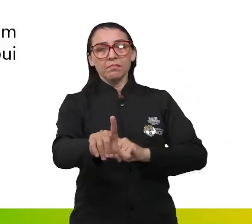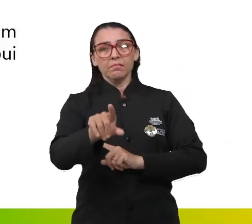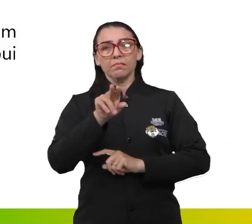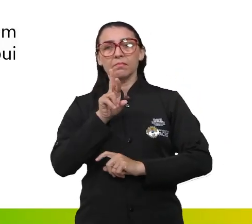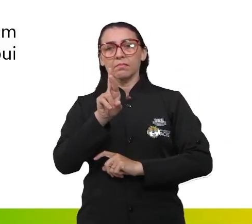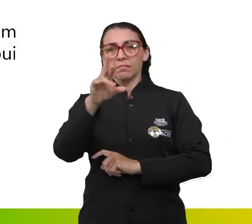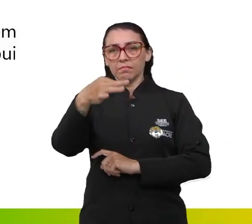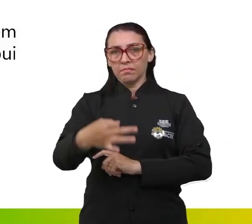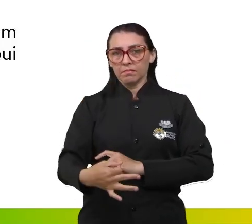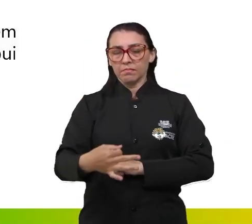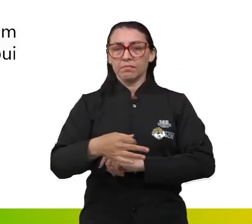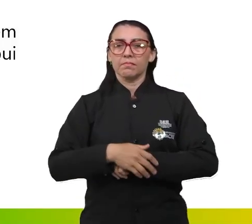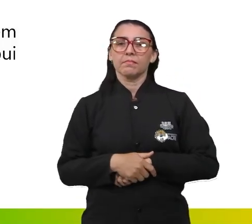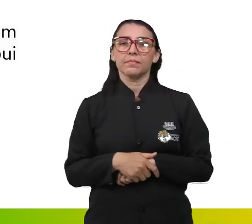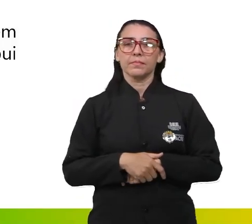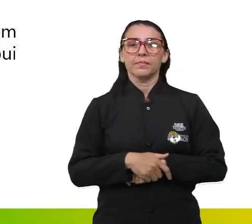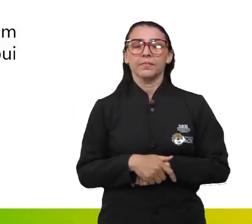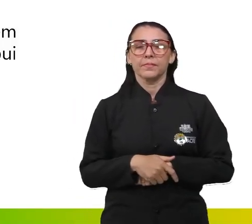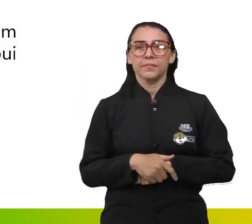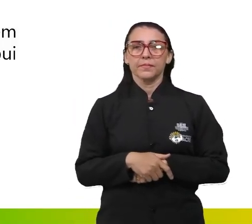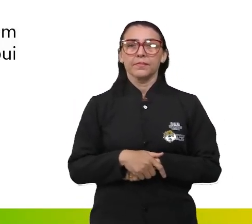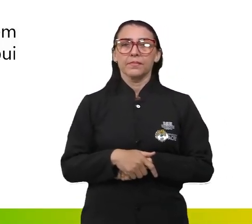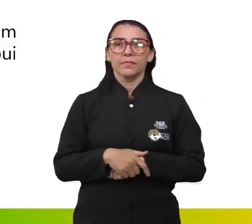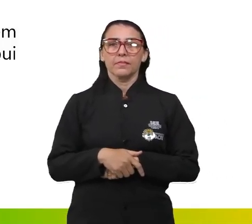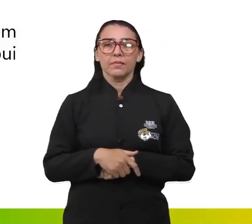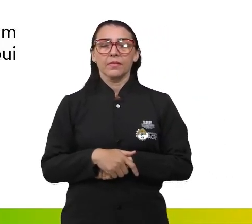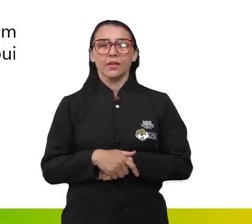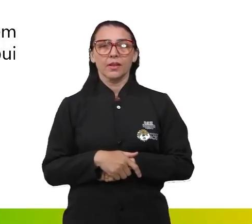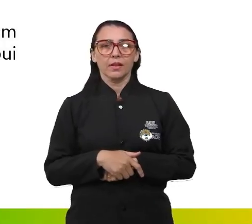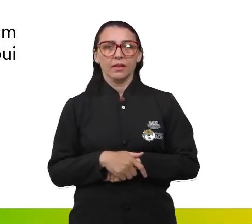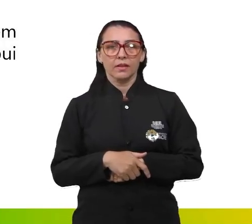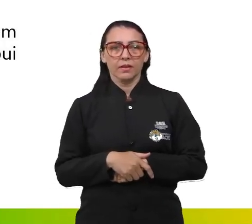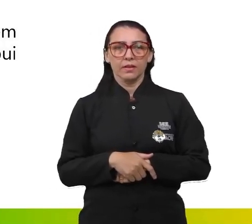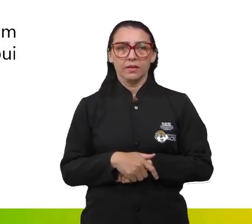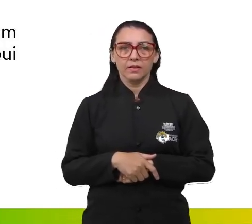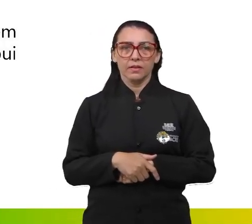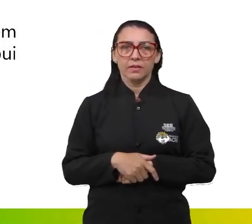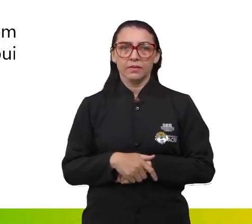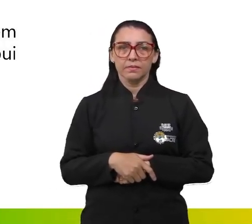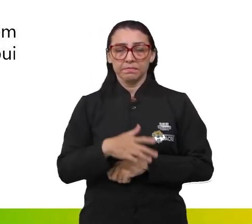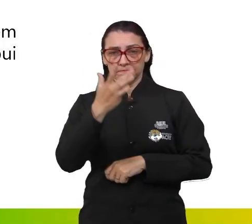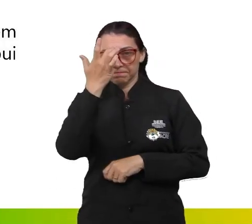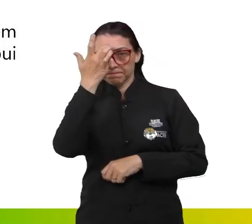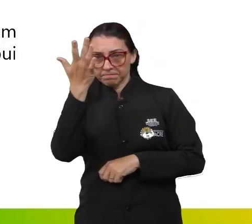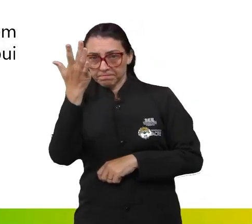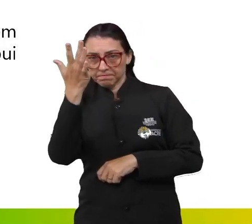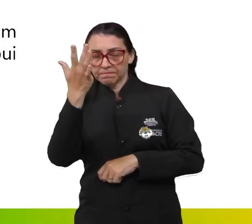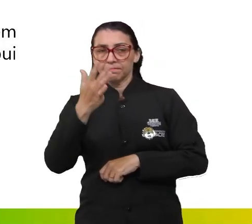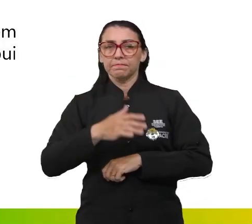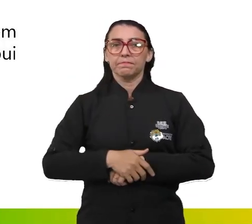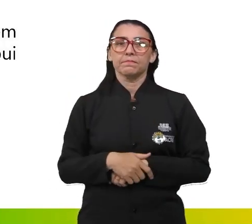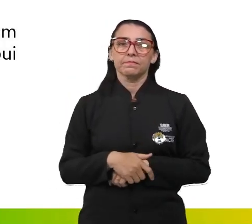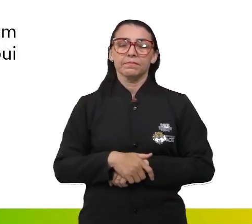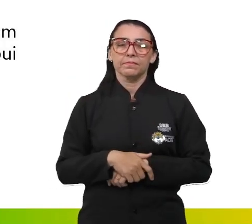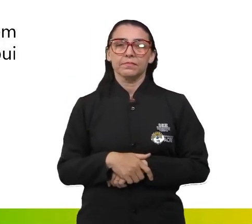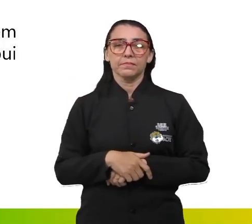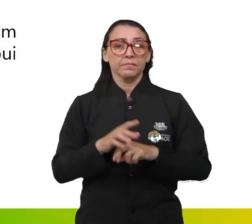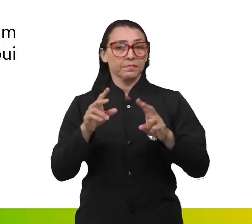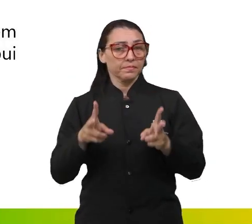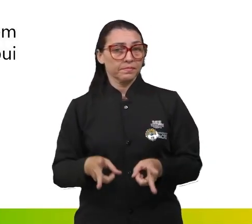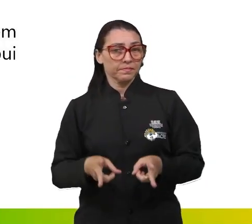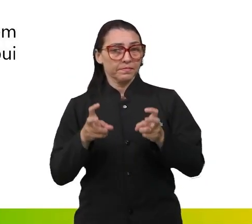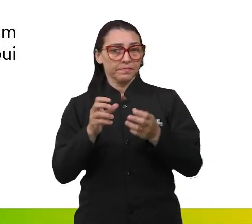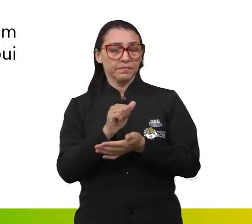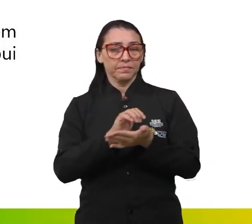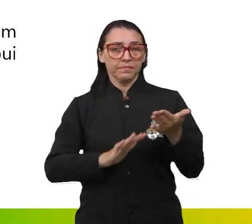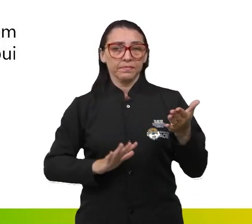sociais e nós vamos assinalar a alternativa correta. Ficou fácil a partir da nossa aula. Então, percebam que a